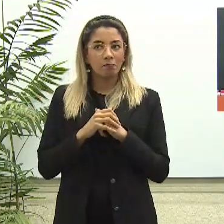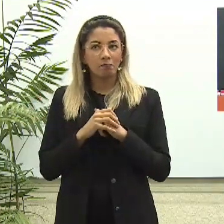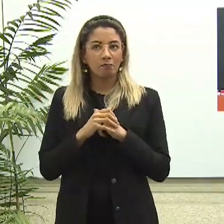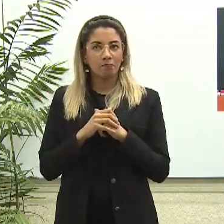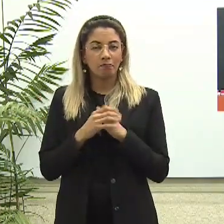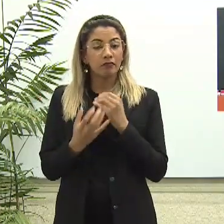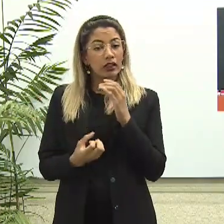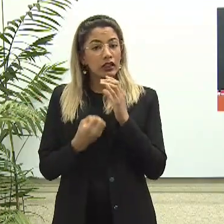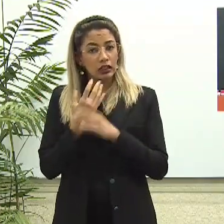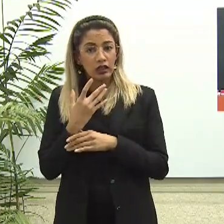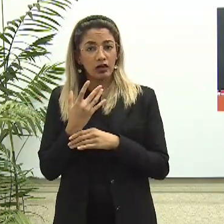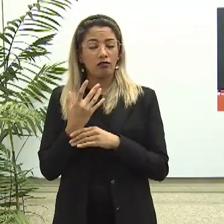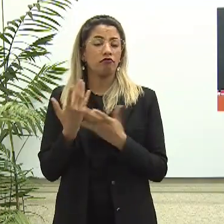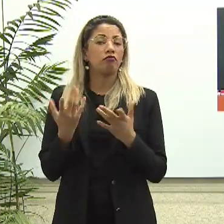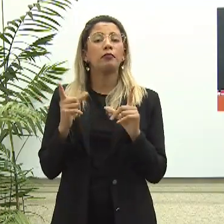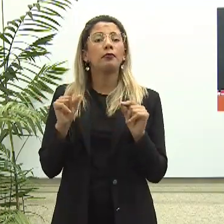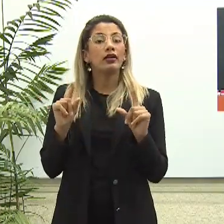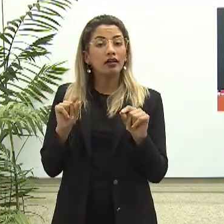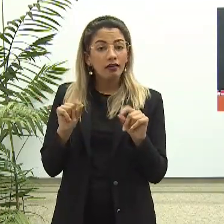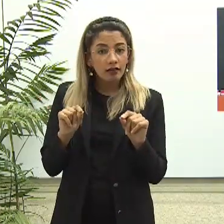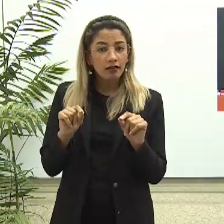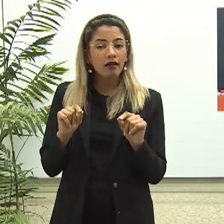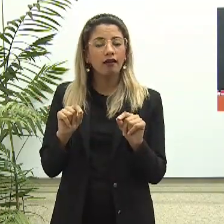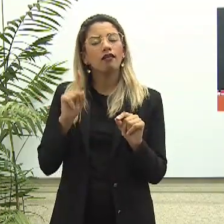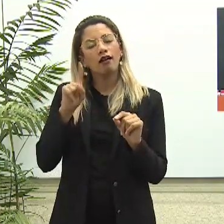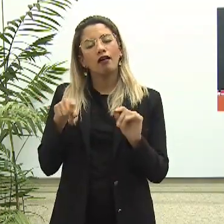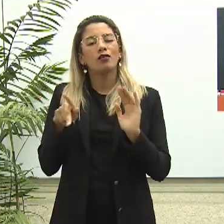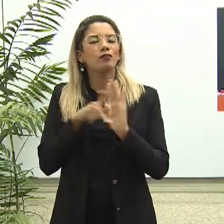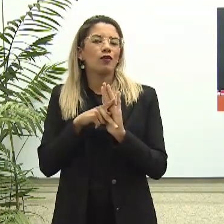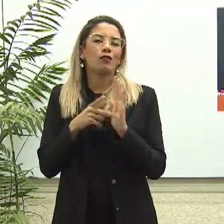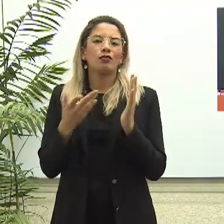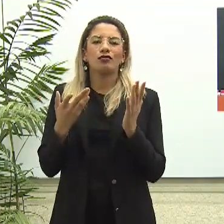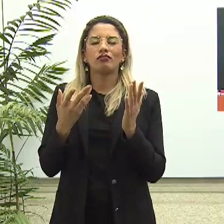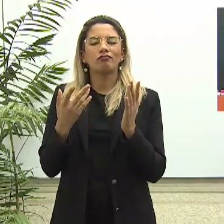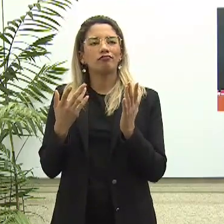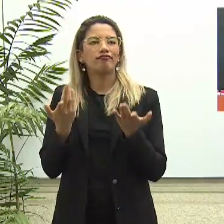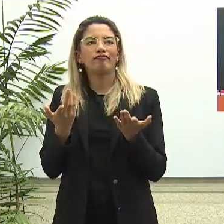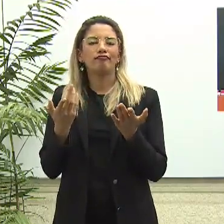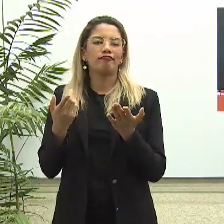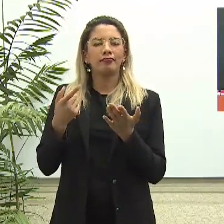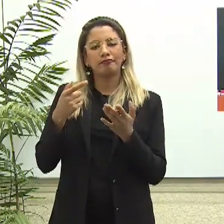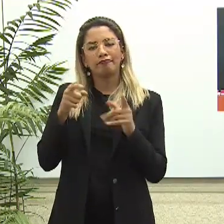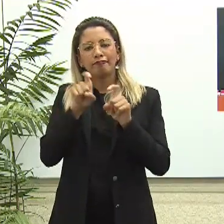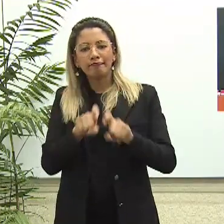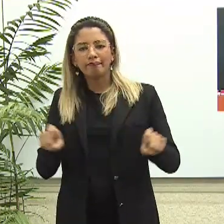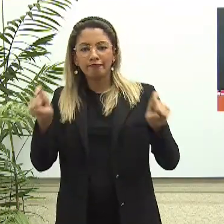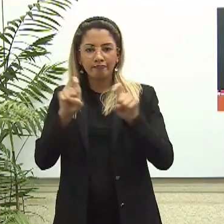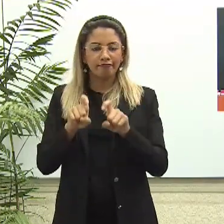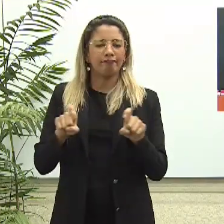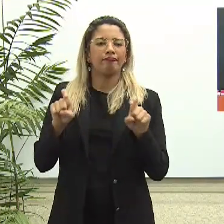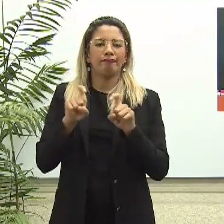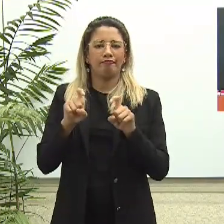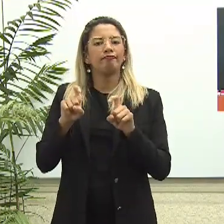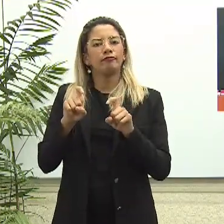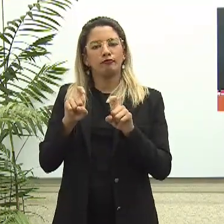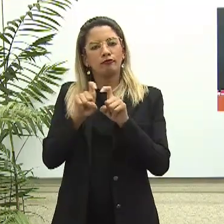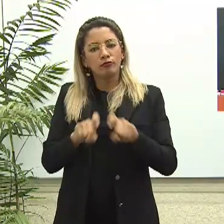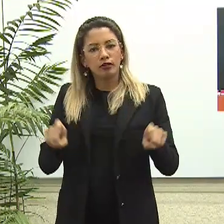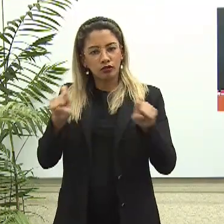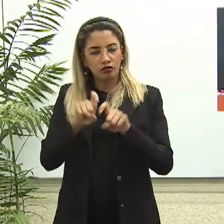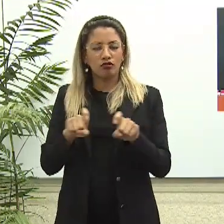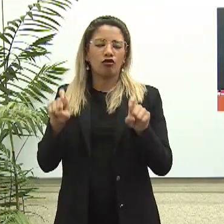organizadores da chamada machine learning learning redes neurais Então a gente tem um monte de